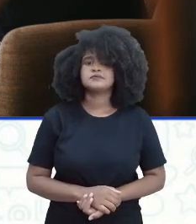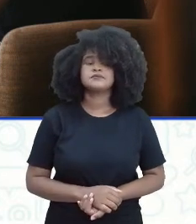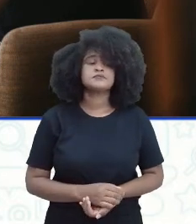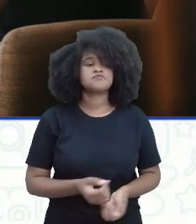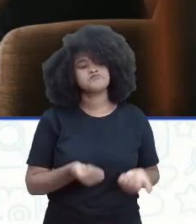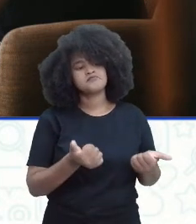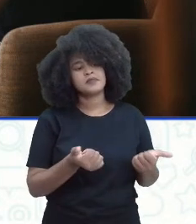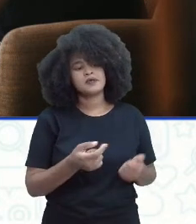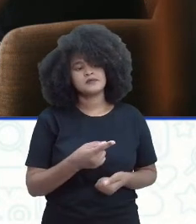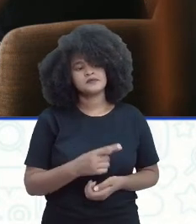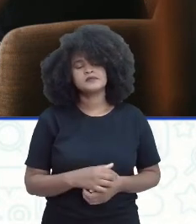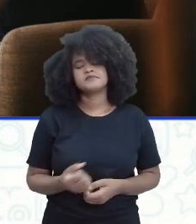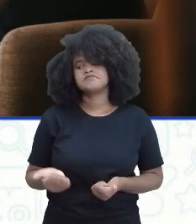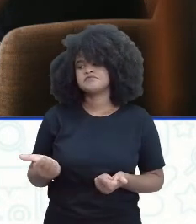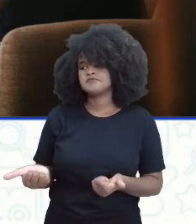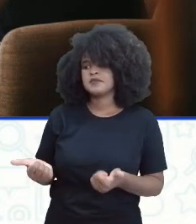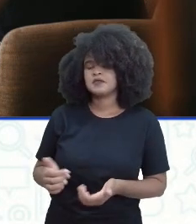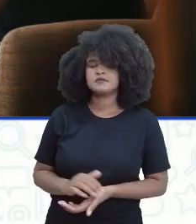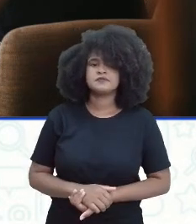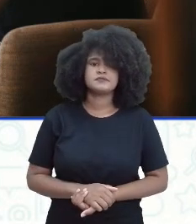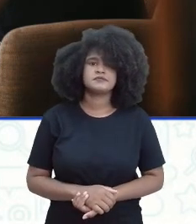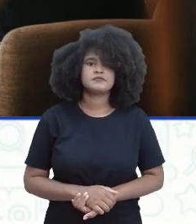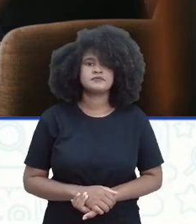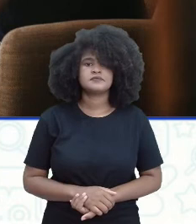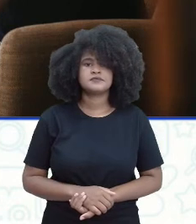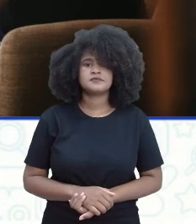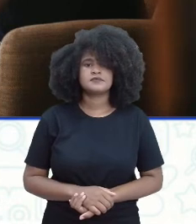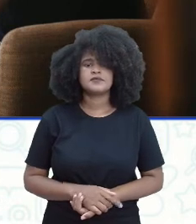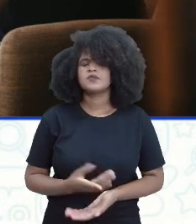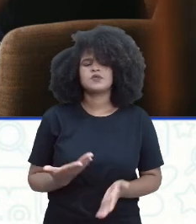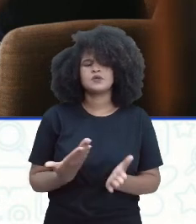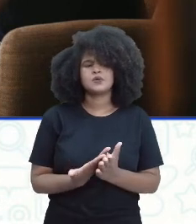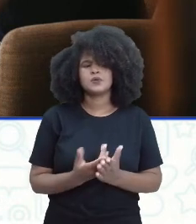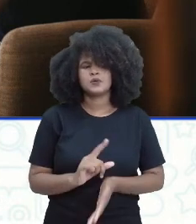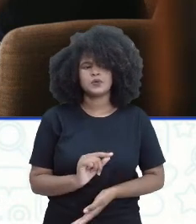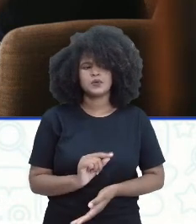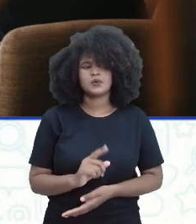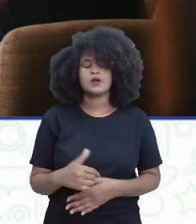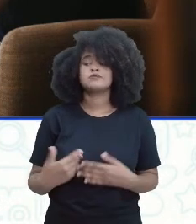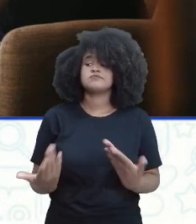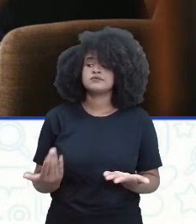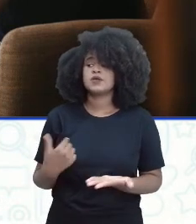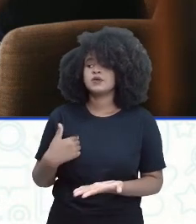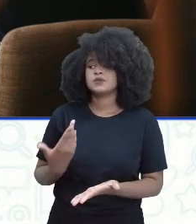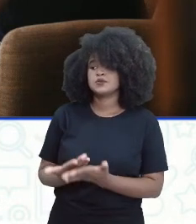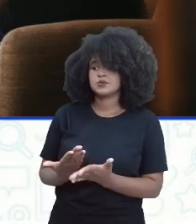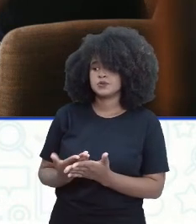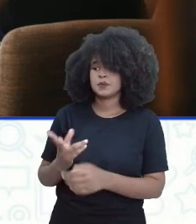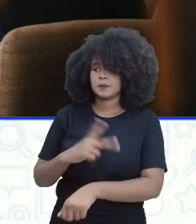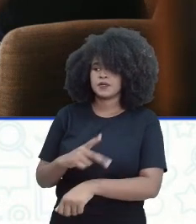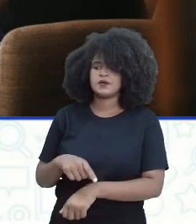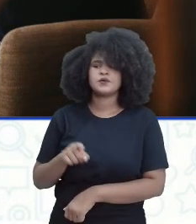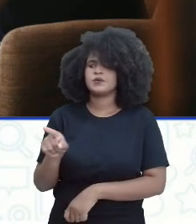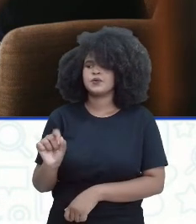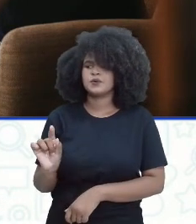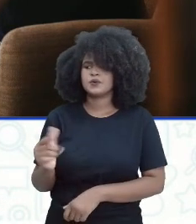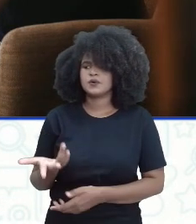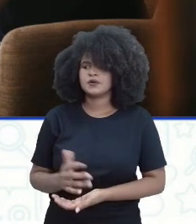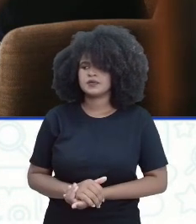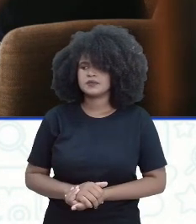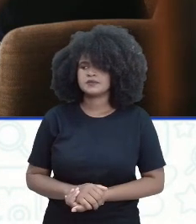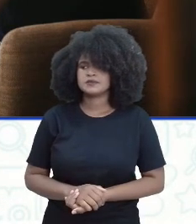bem, e você? Bem. O que você estuda na universidade? Eu estudo pedagogia. E você? O que você